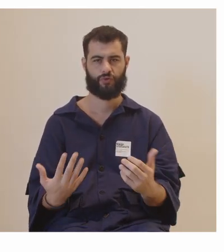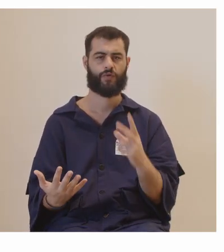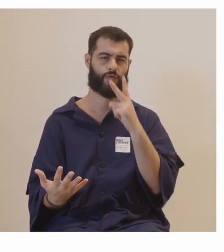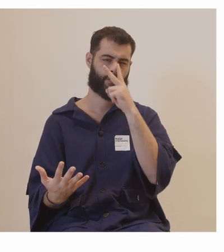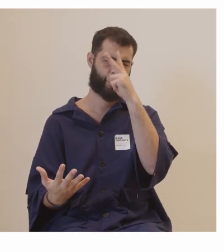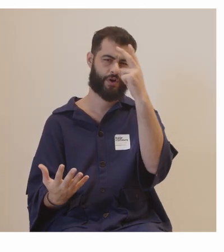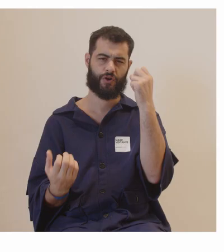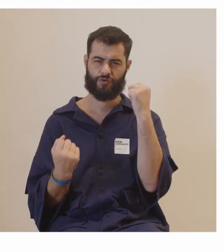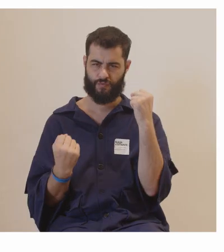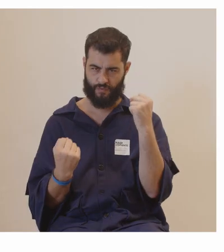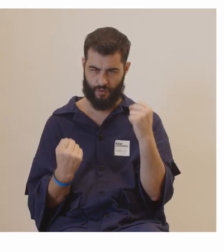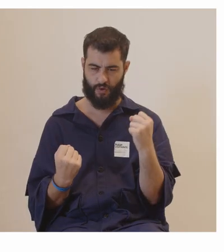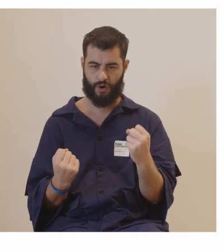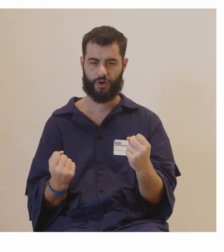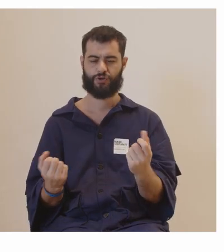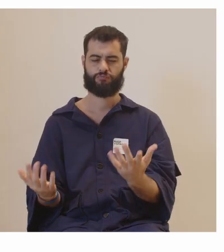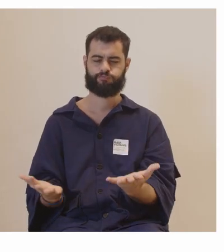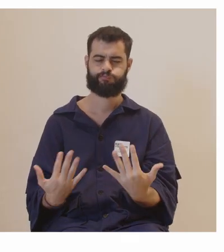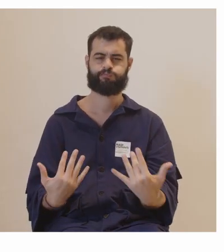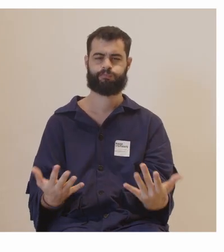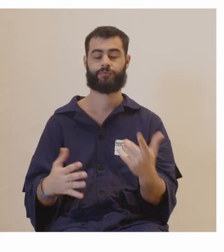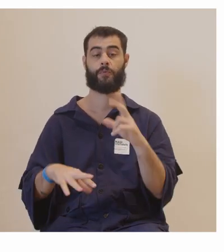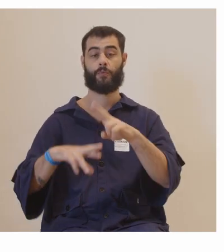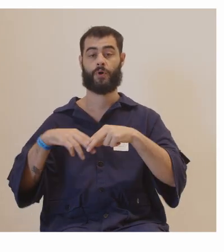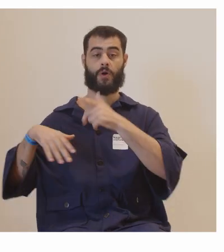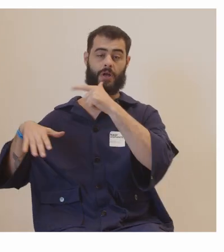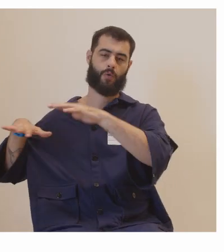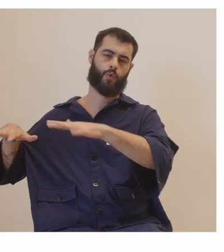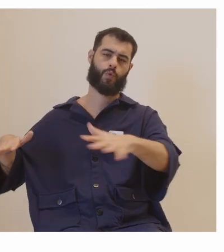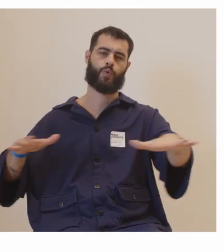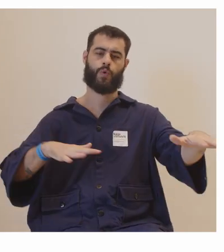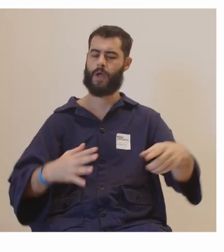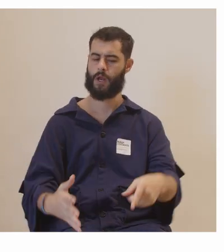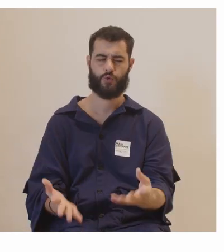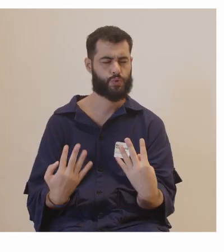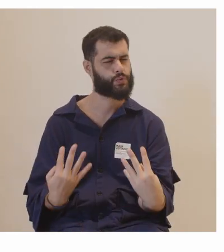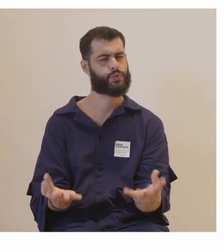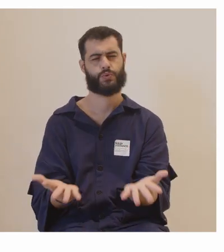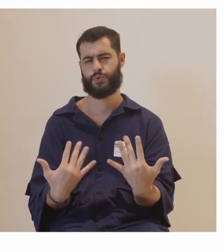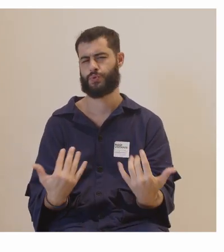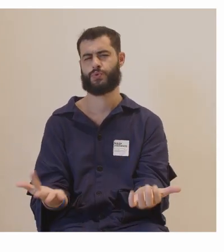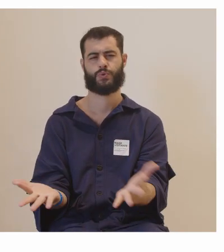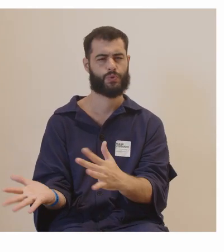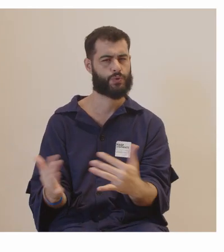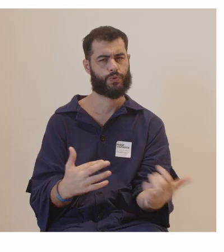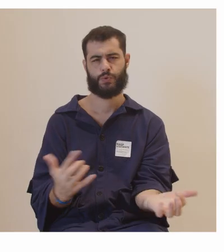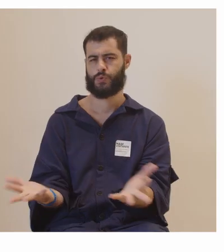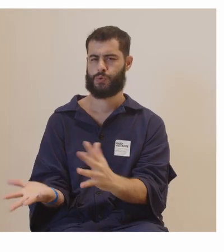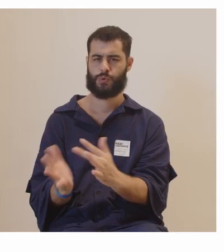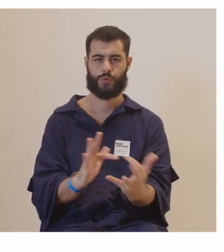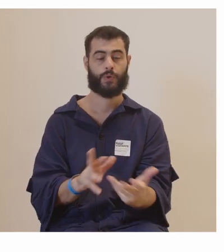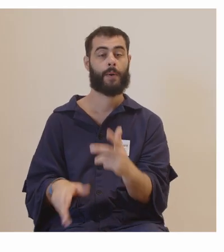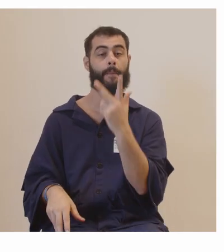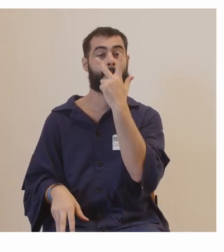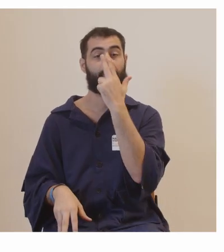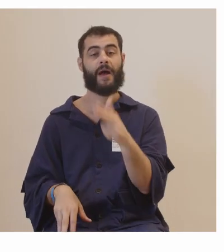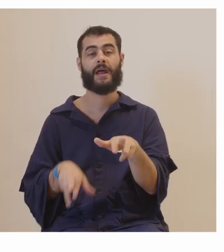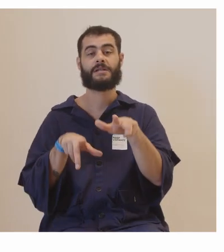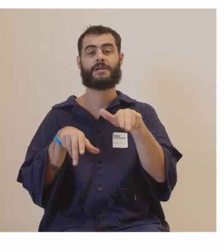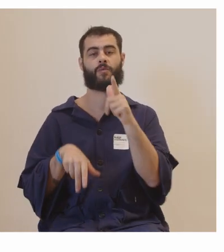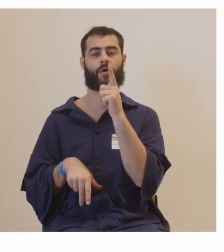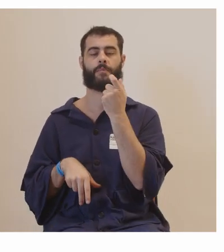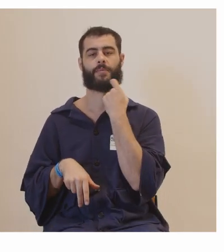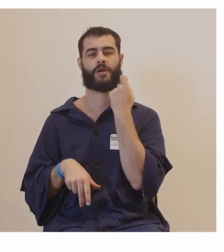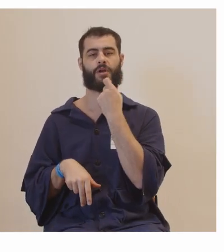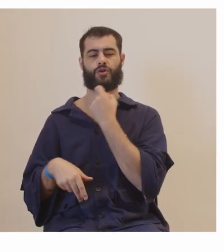impulso da corrente, se agitam, se torcem, se descabelam, se dispersam, se juntam como estranhos peixes, como